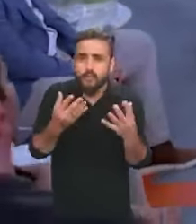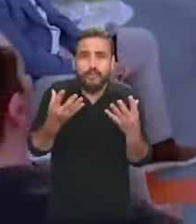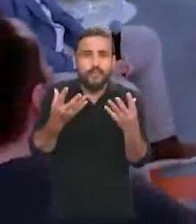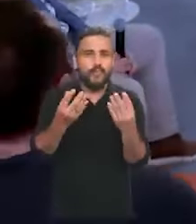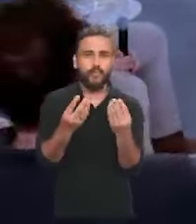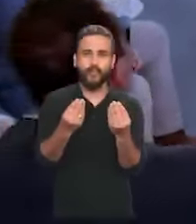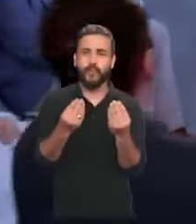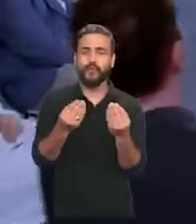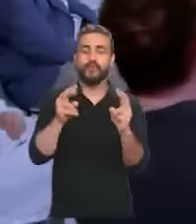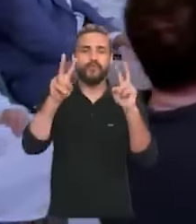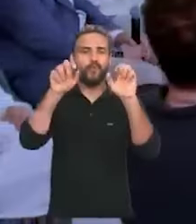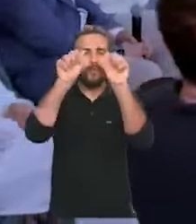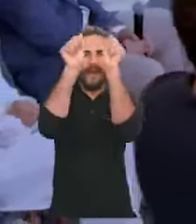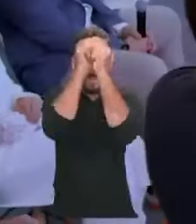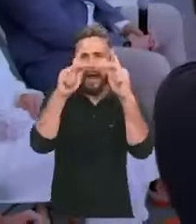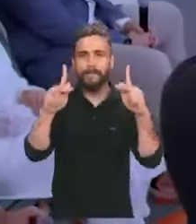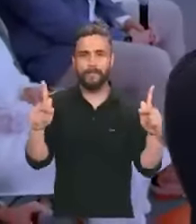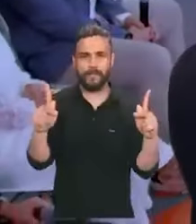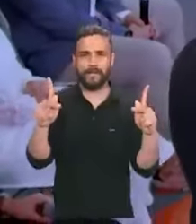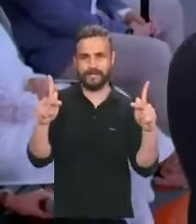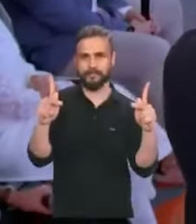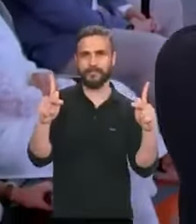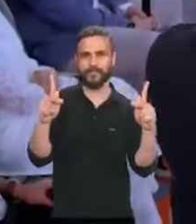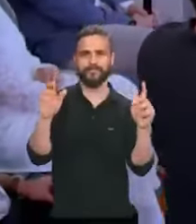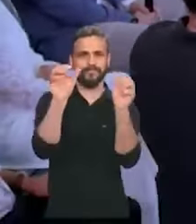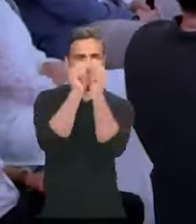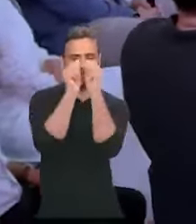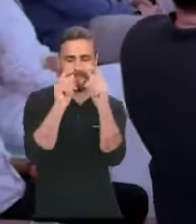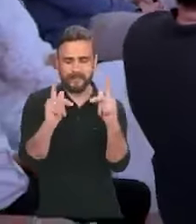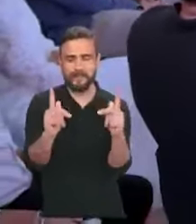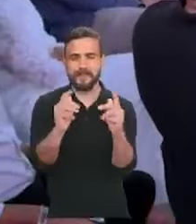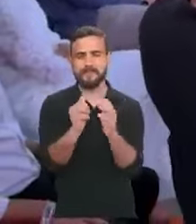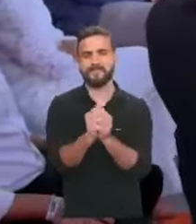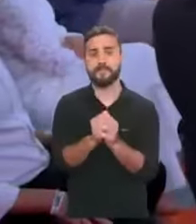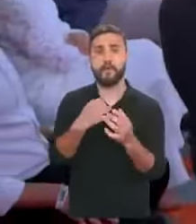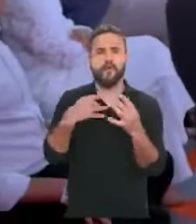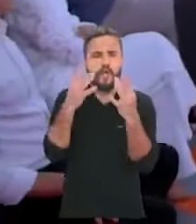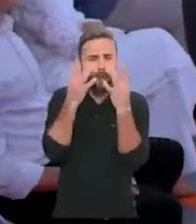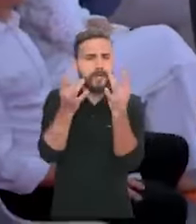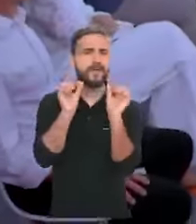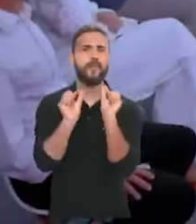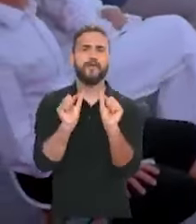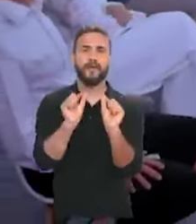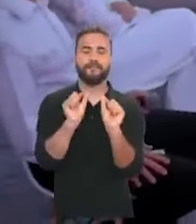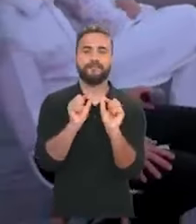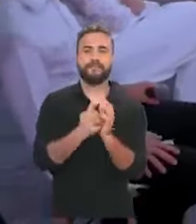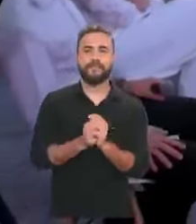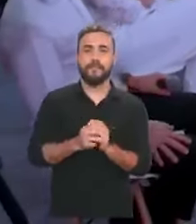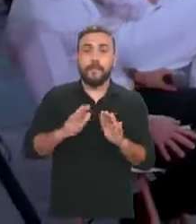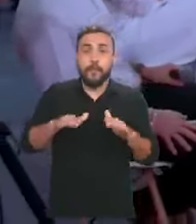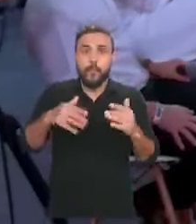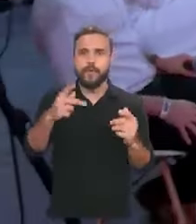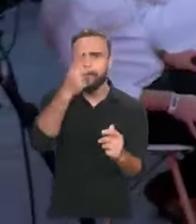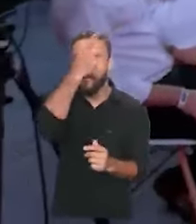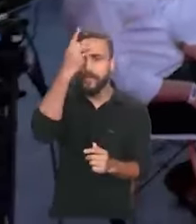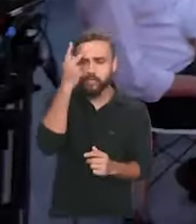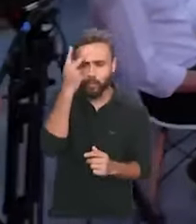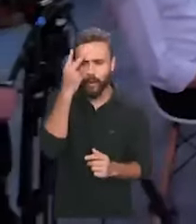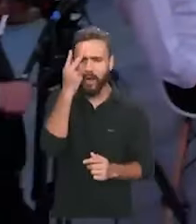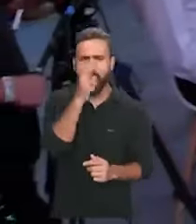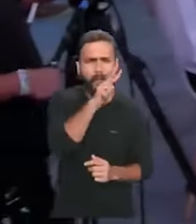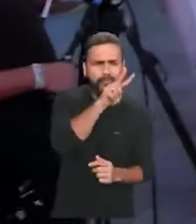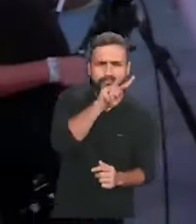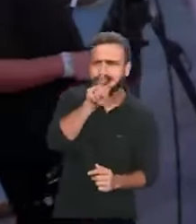abordagem e princípio dentro da escatologia. O que eu percebo é o seguinte, quando a pessoa olha em